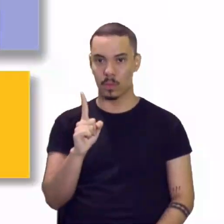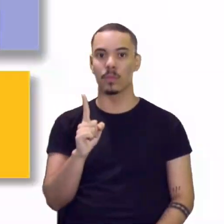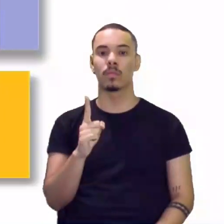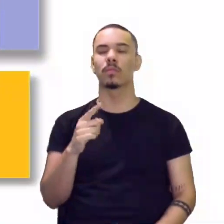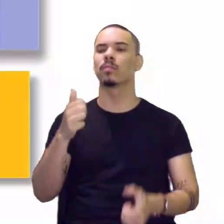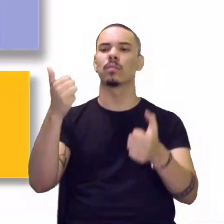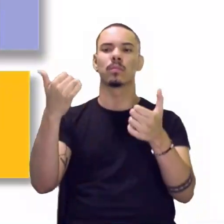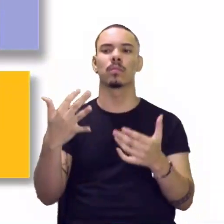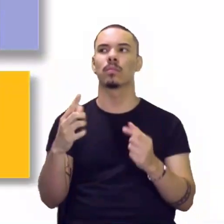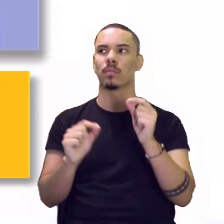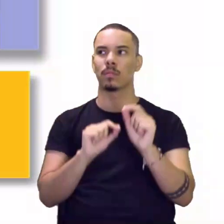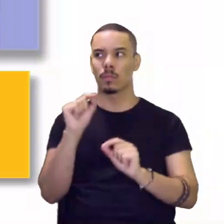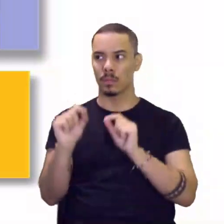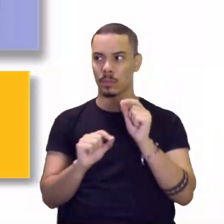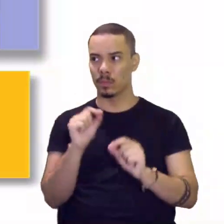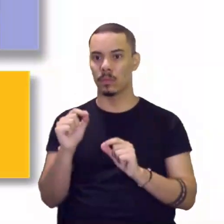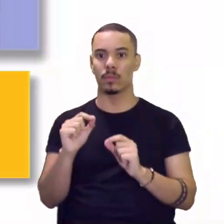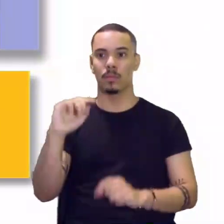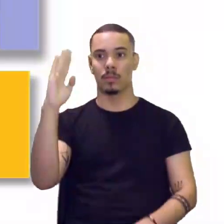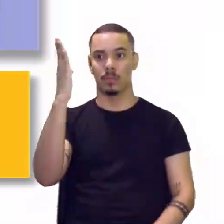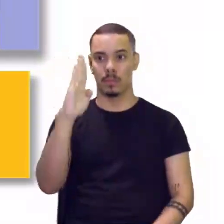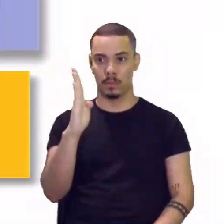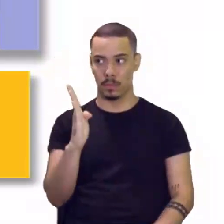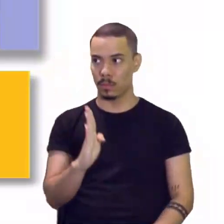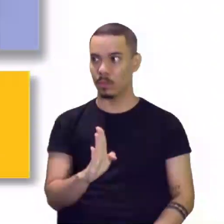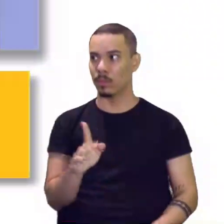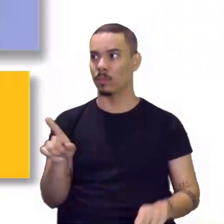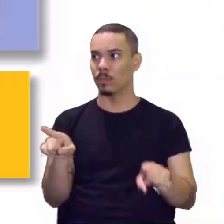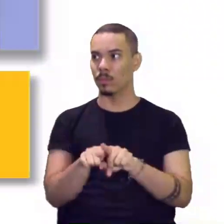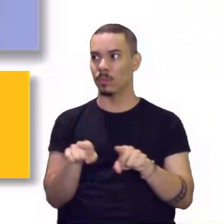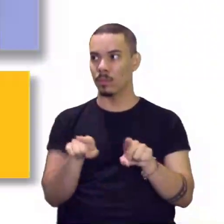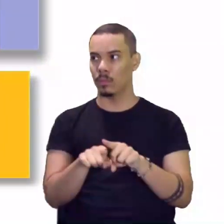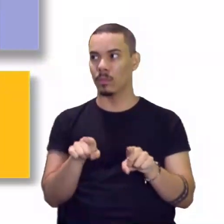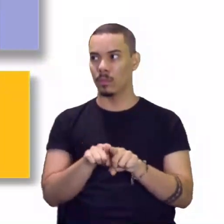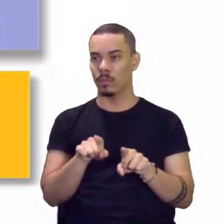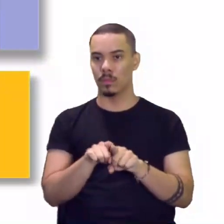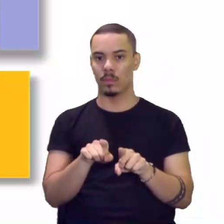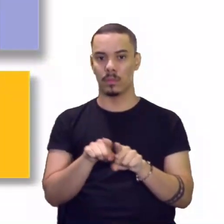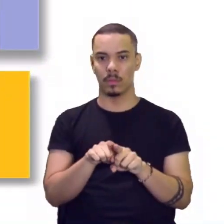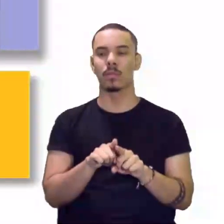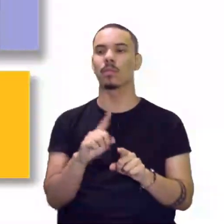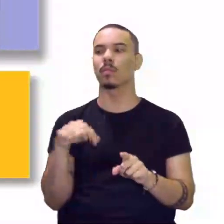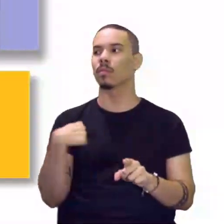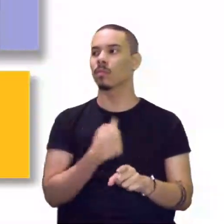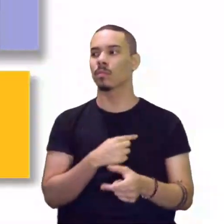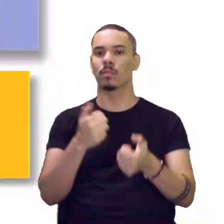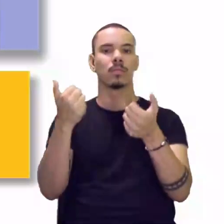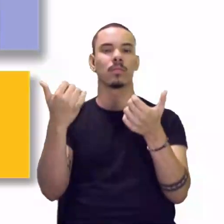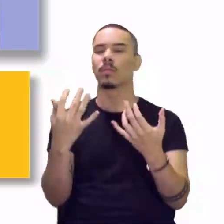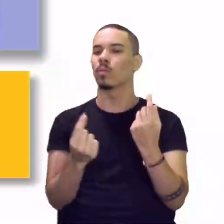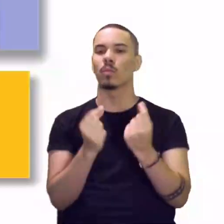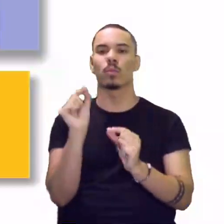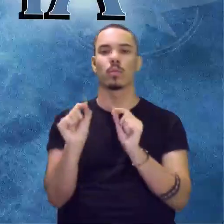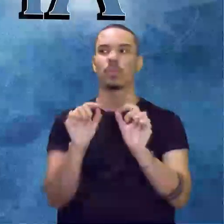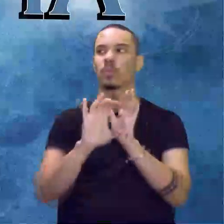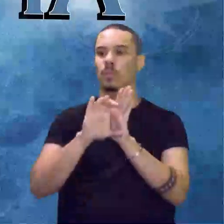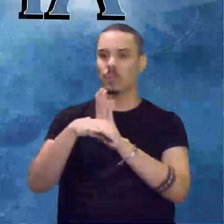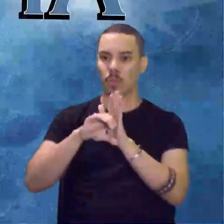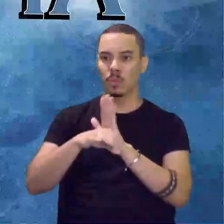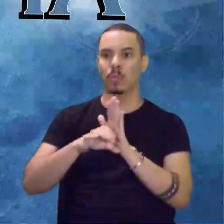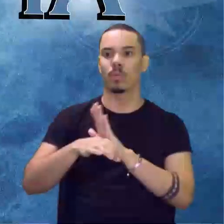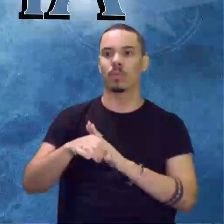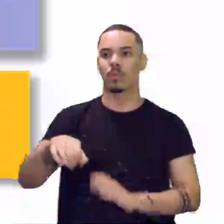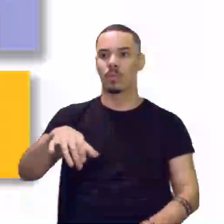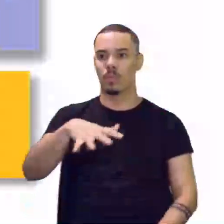falar sobre o território brasileiro. Olha só, bem importante. A gente vai falar sobre o conceito de